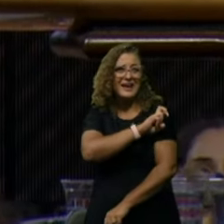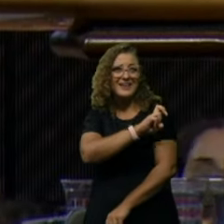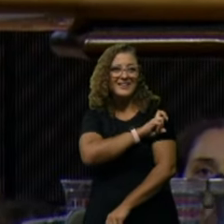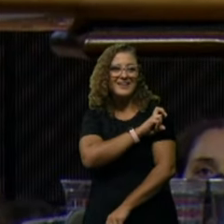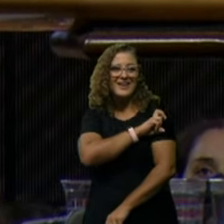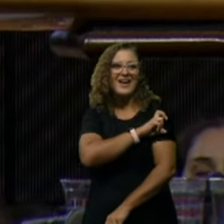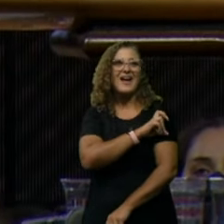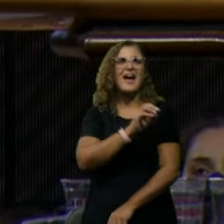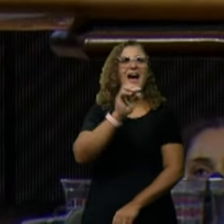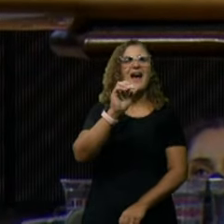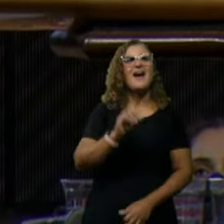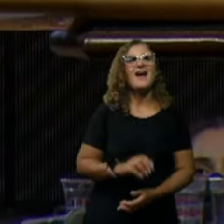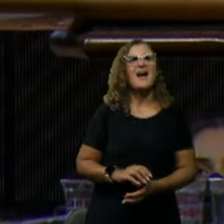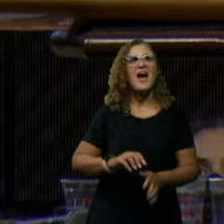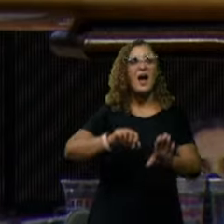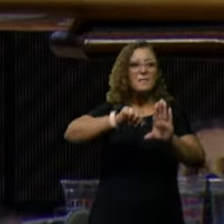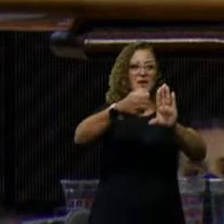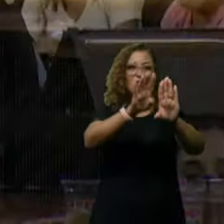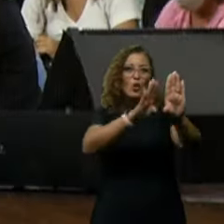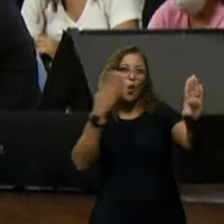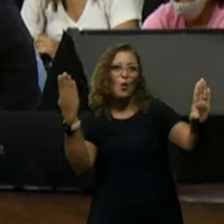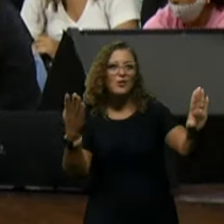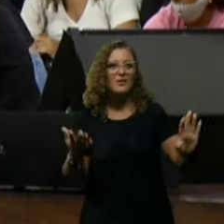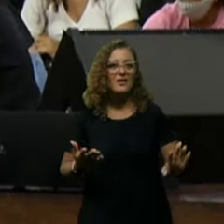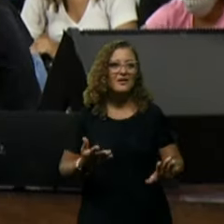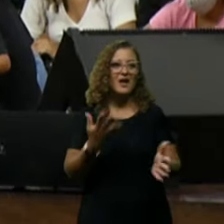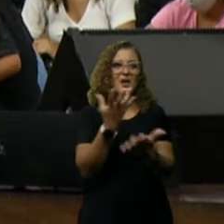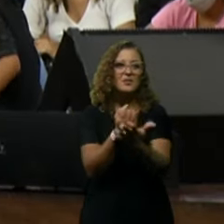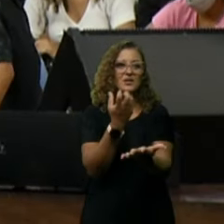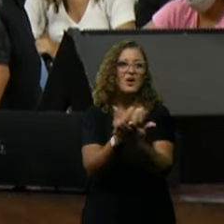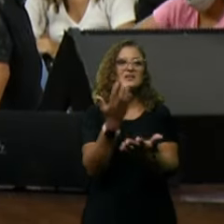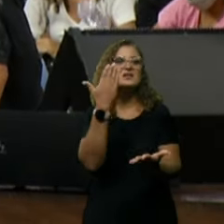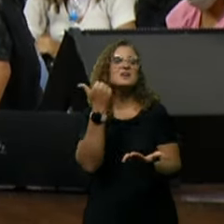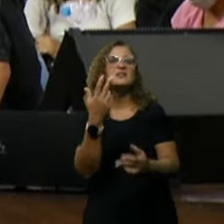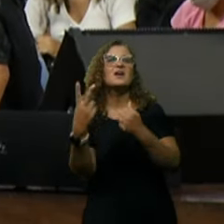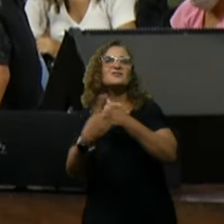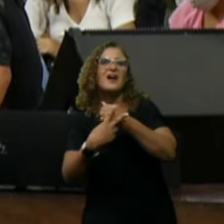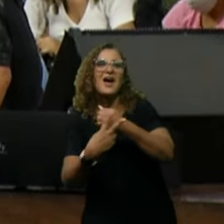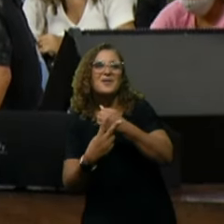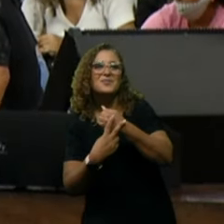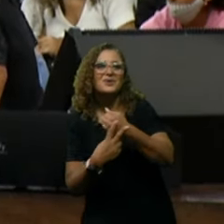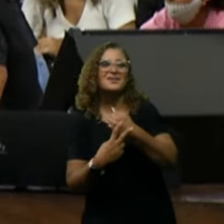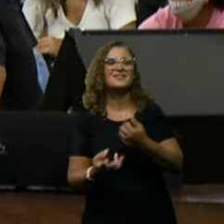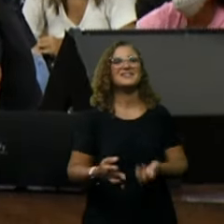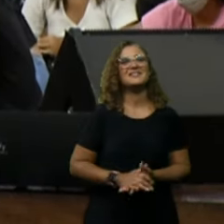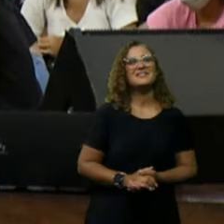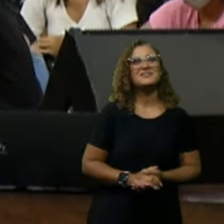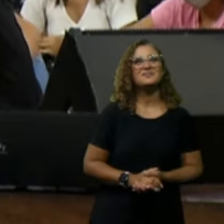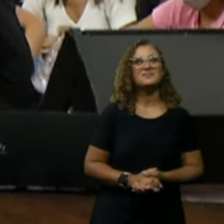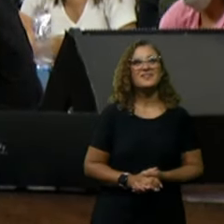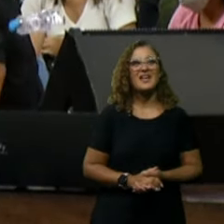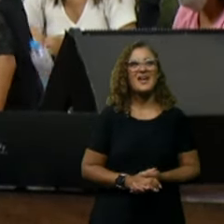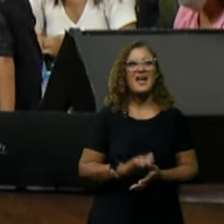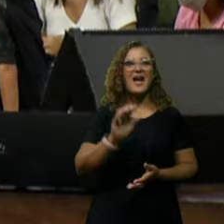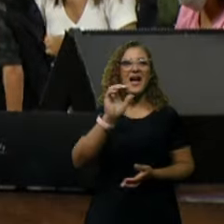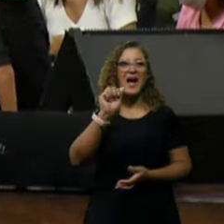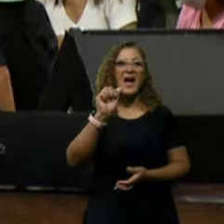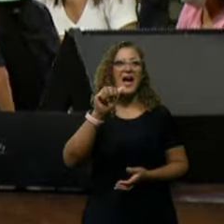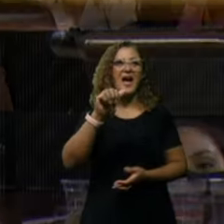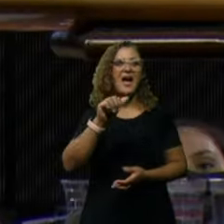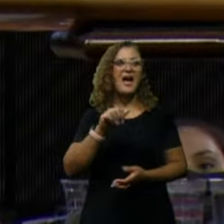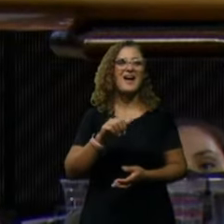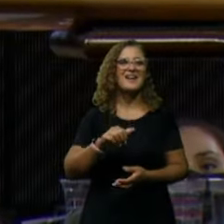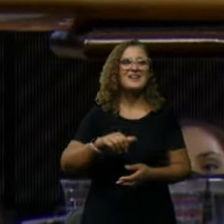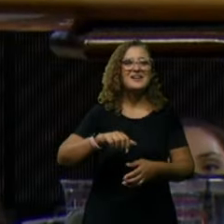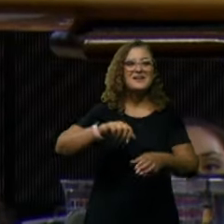porque ali já dá para saber é eu não quero abrir dores é porque a gente fala abridor a gente nem imagina a pessoa a